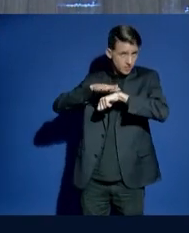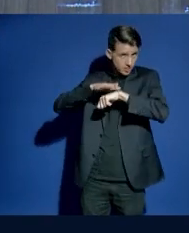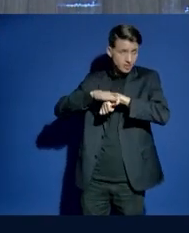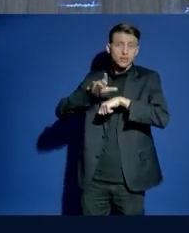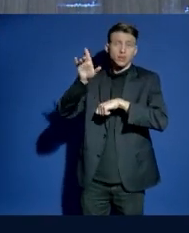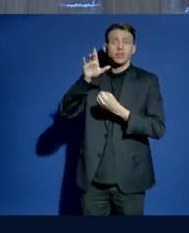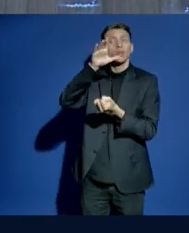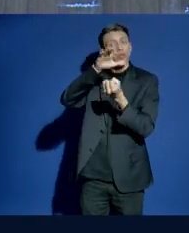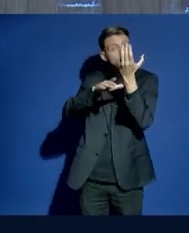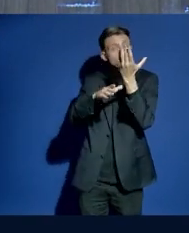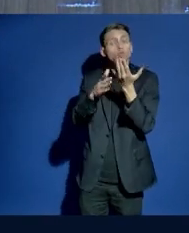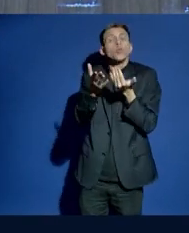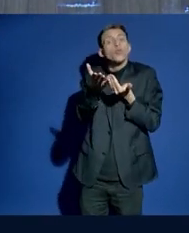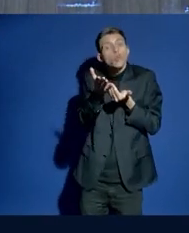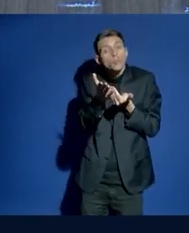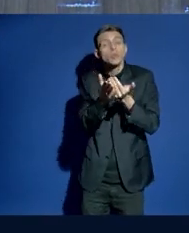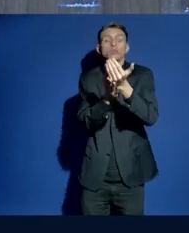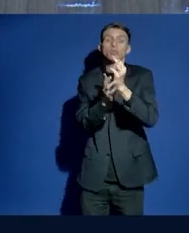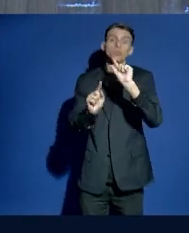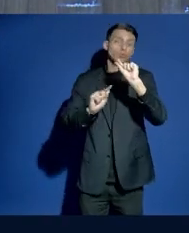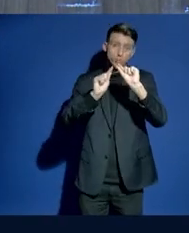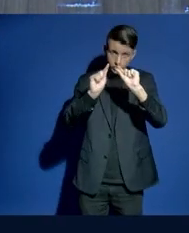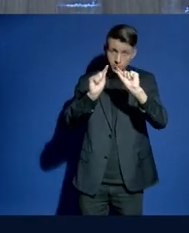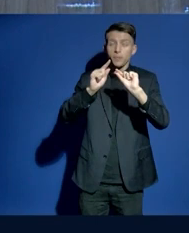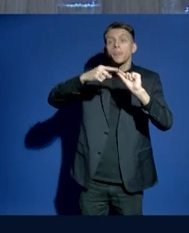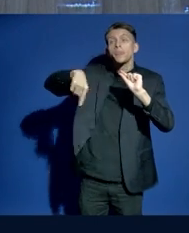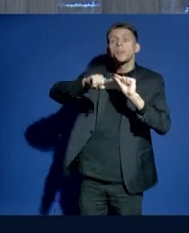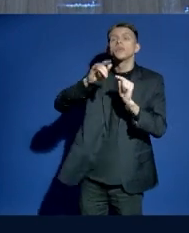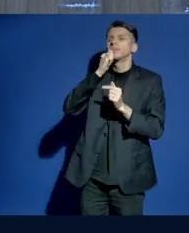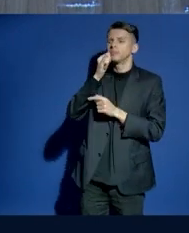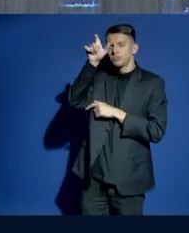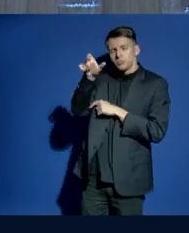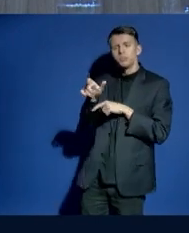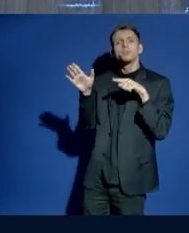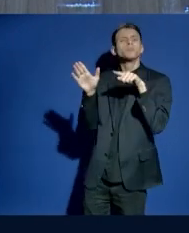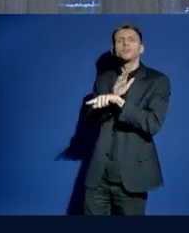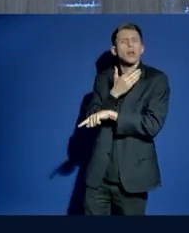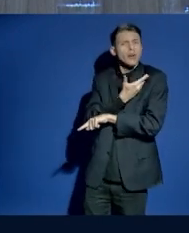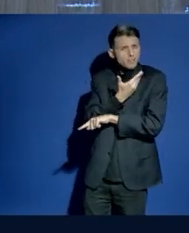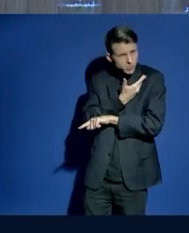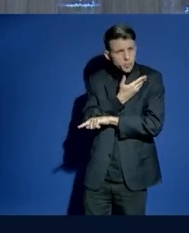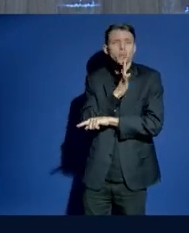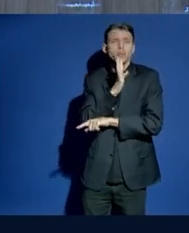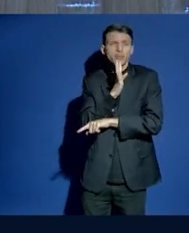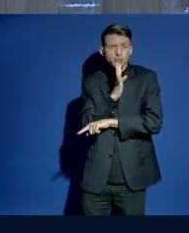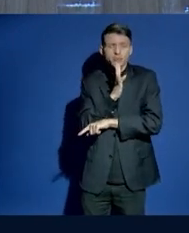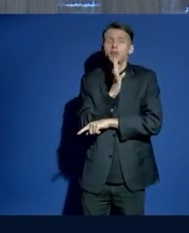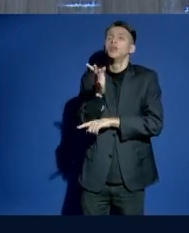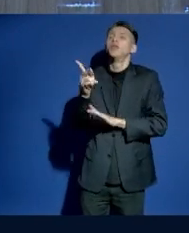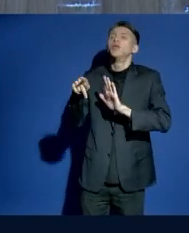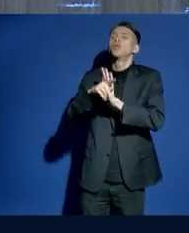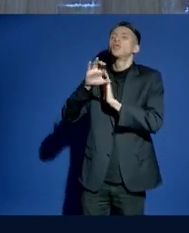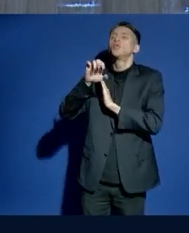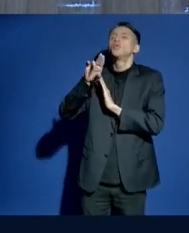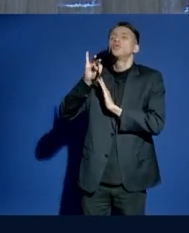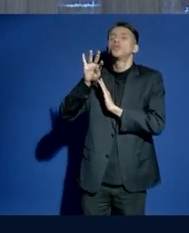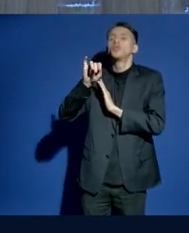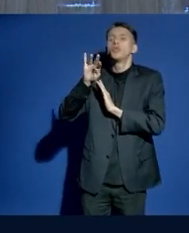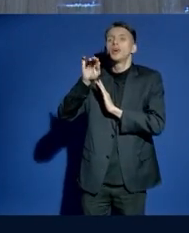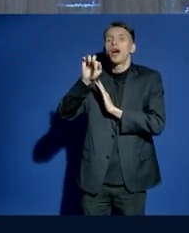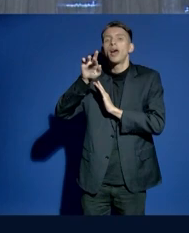Acho que tudo começou quando elas perguntam para uma pessoa que a gente conheceu que é o culturato que é o nosso